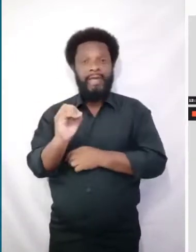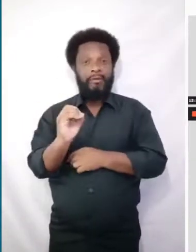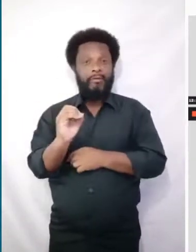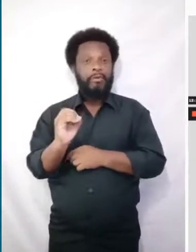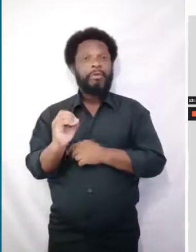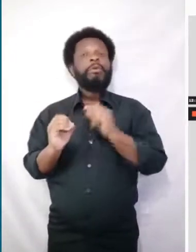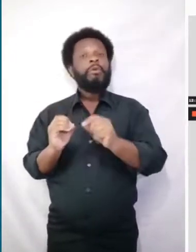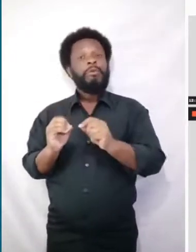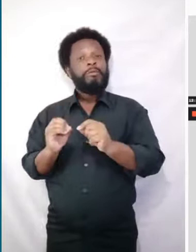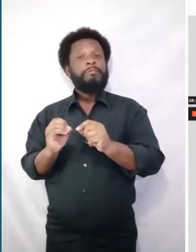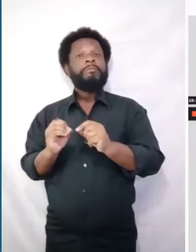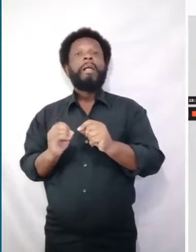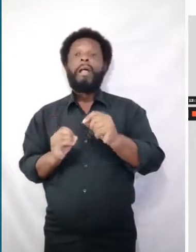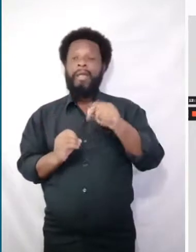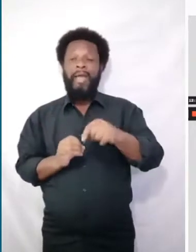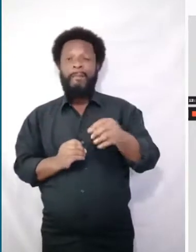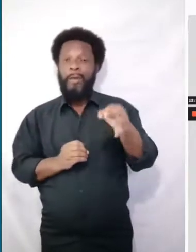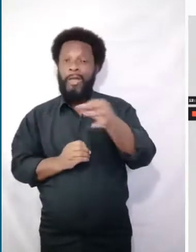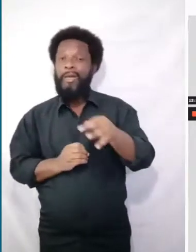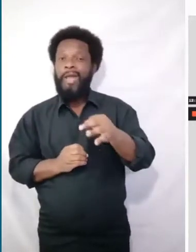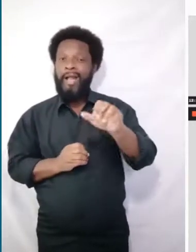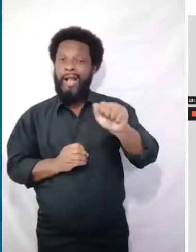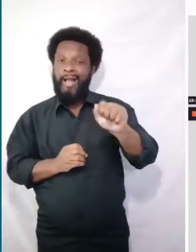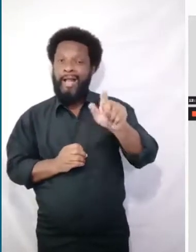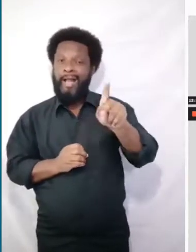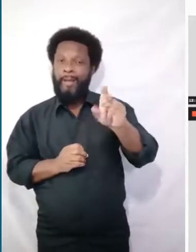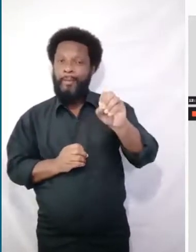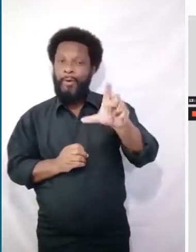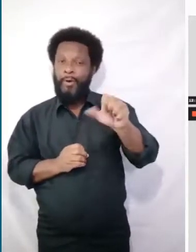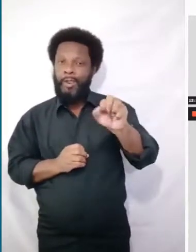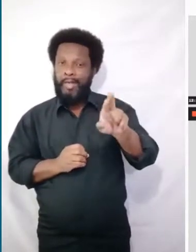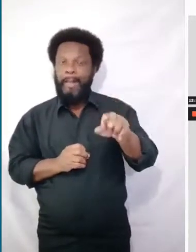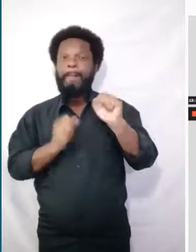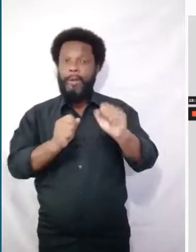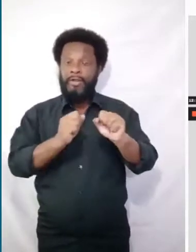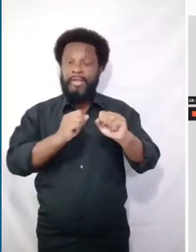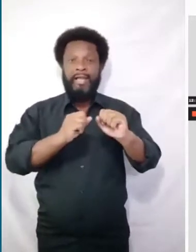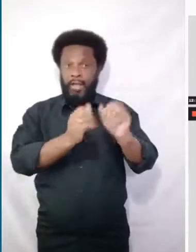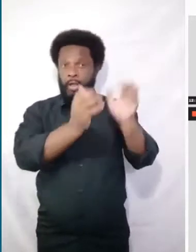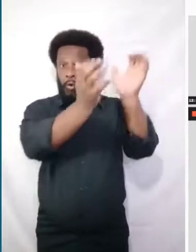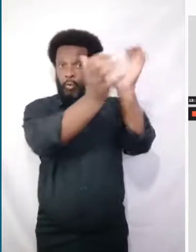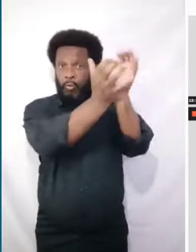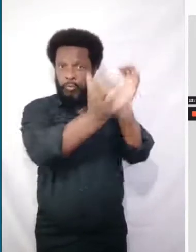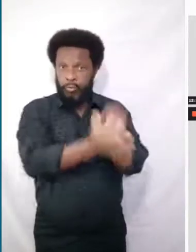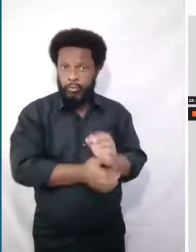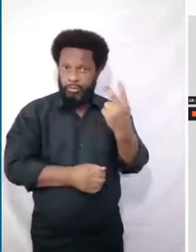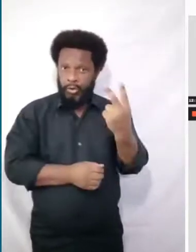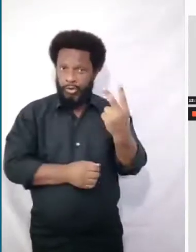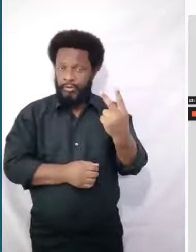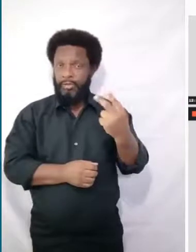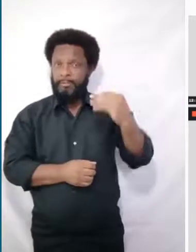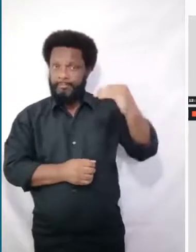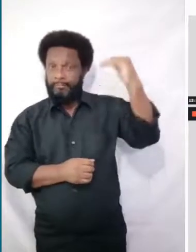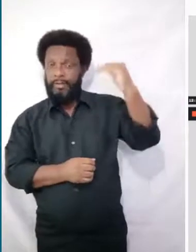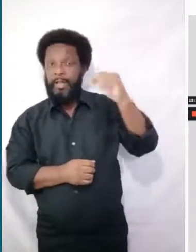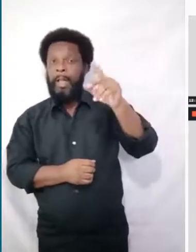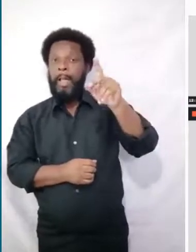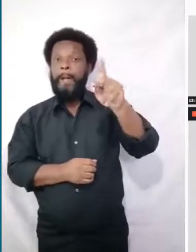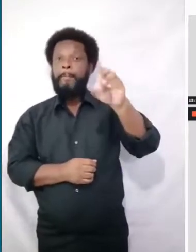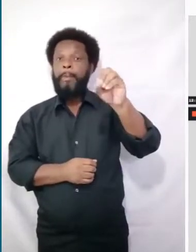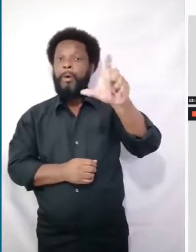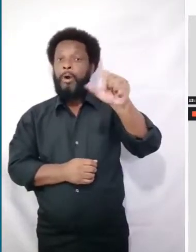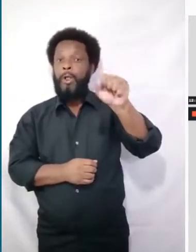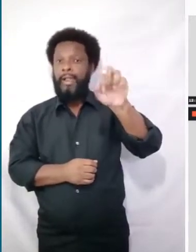A soma desses vetores vai ser igual a zero. Momento de polo resultante igual a zero, molécula apolar. Sendo assim, a gente pode separar essas moléculas em dois